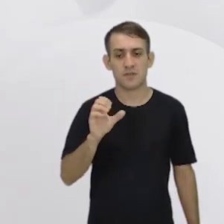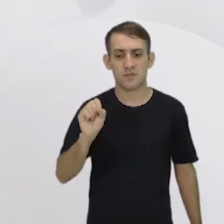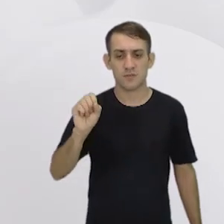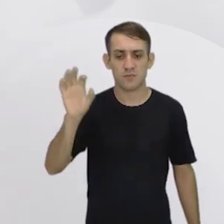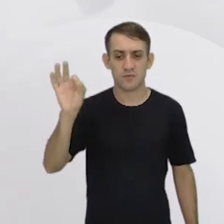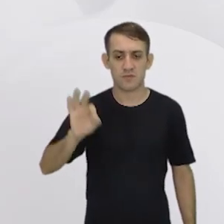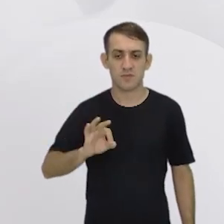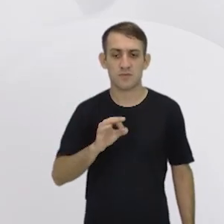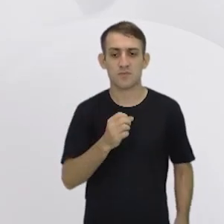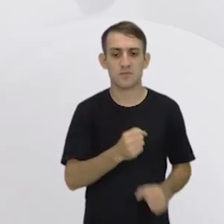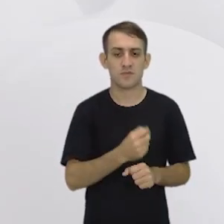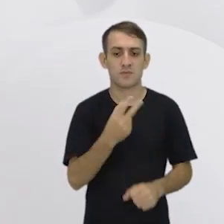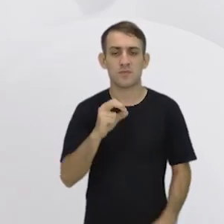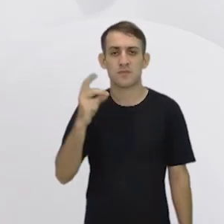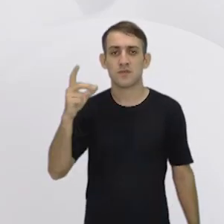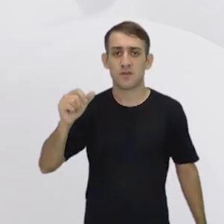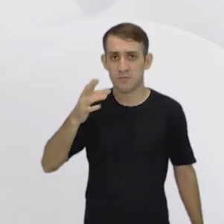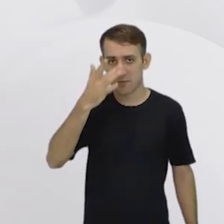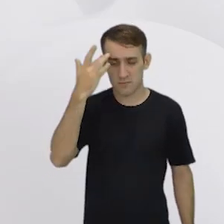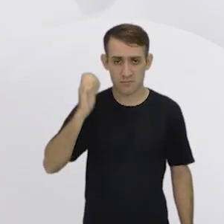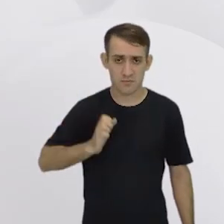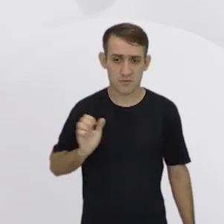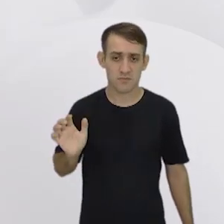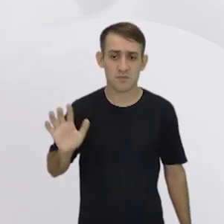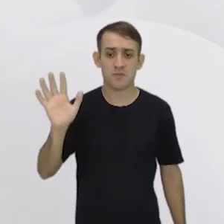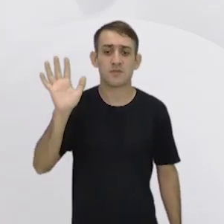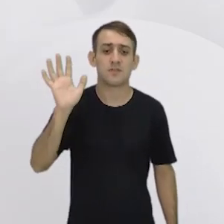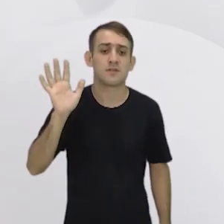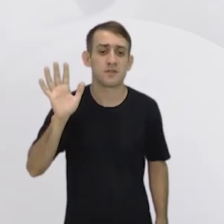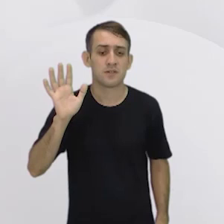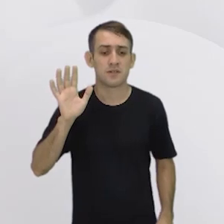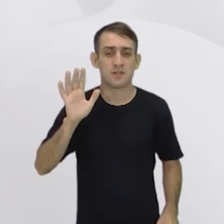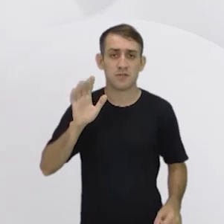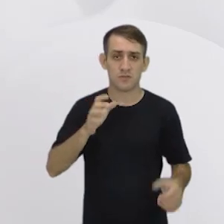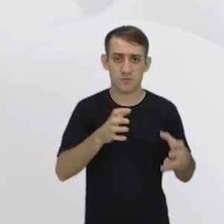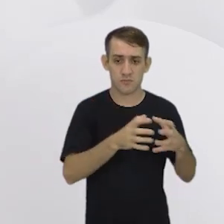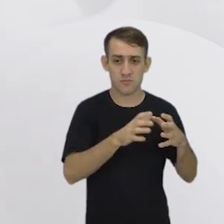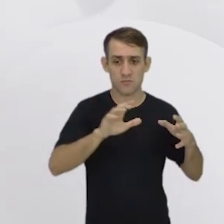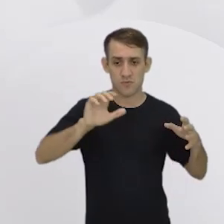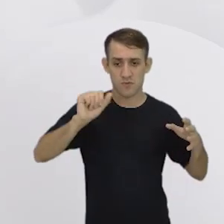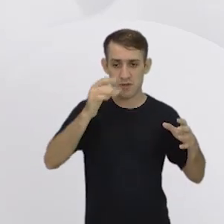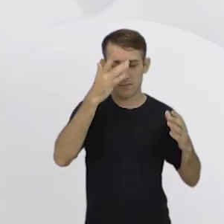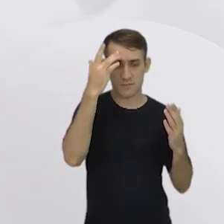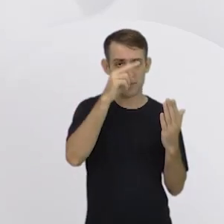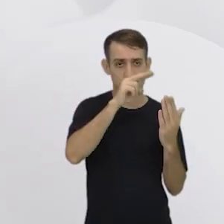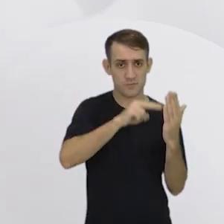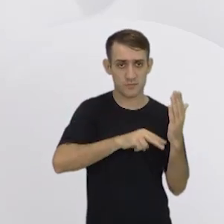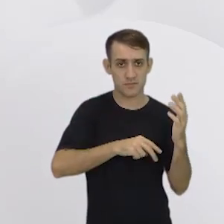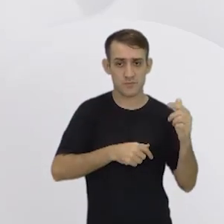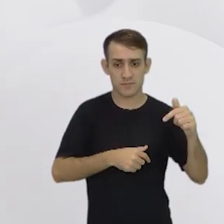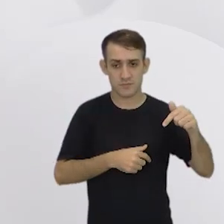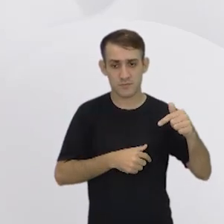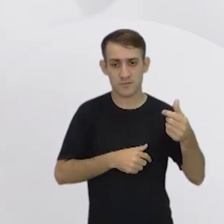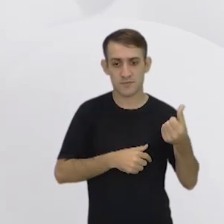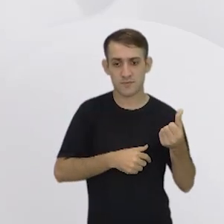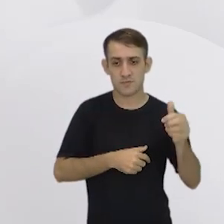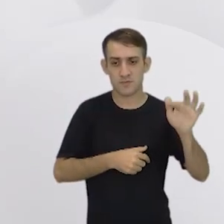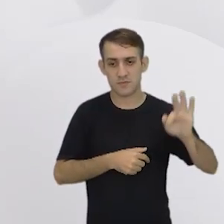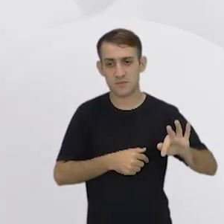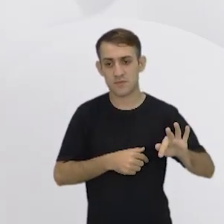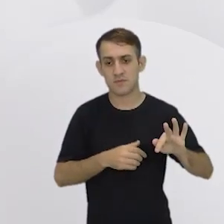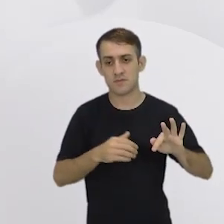2019, e entre os mais ricos. Na classe A, o percentual de leitores passou de 76%